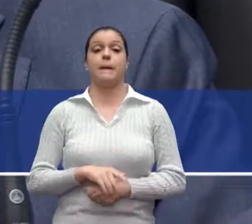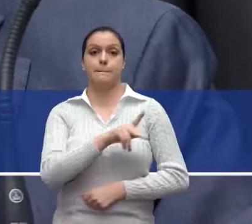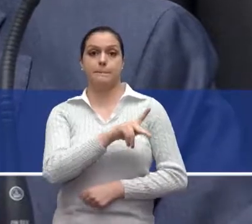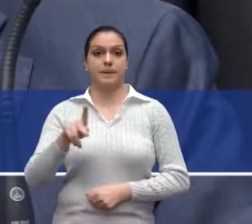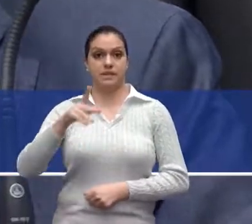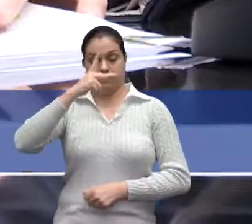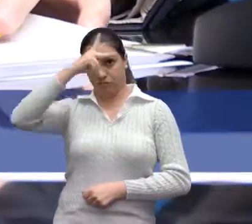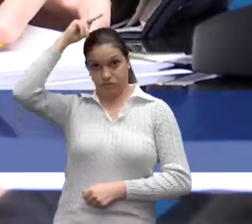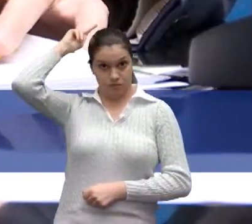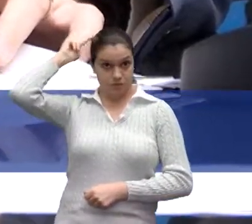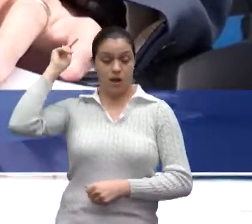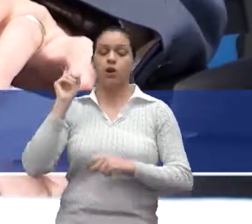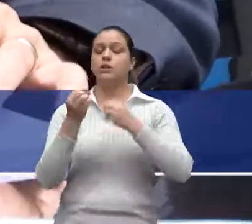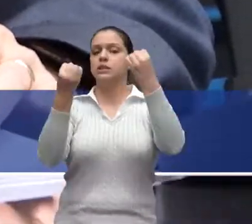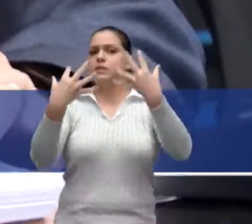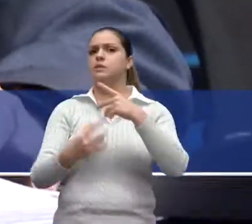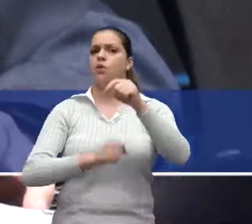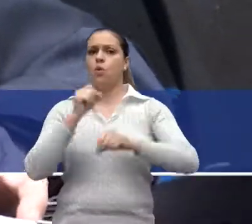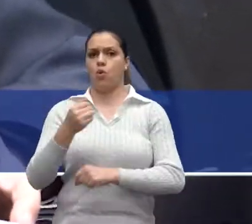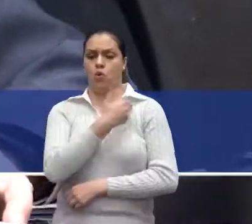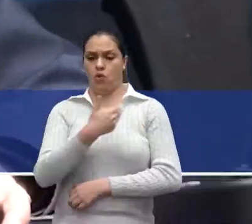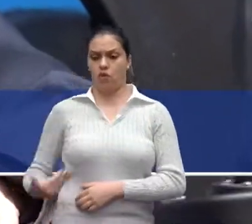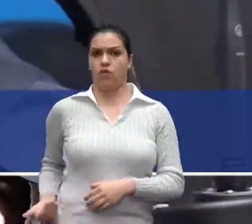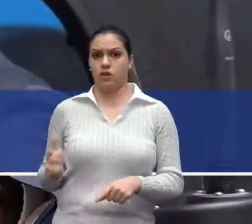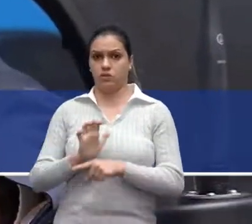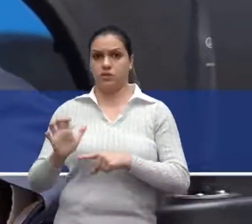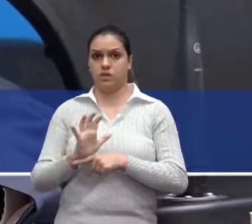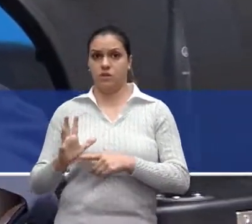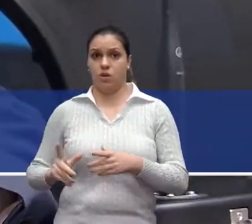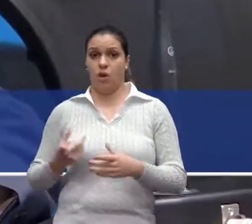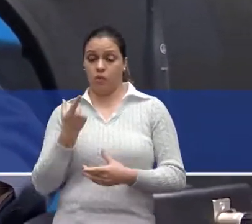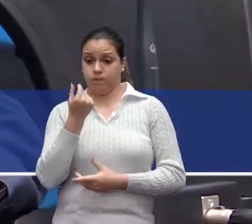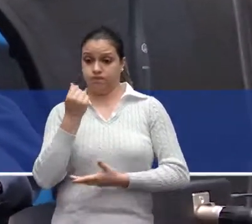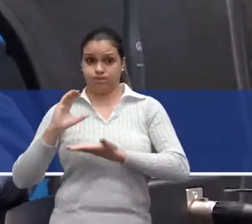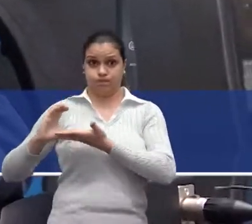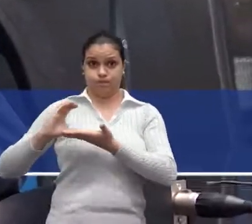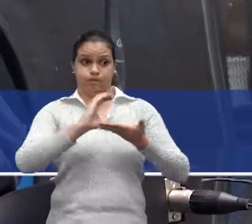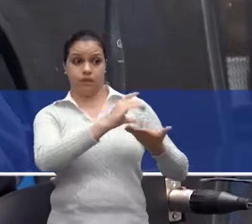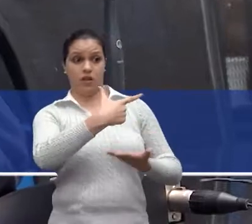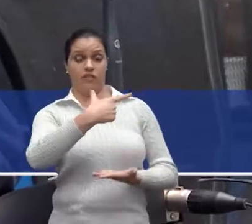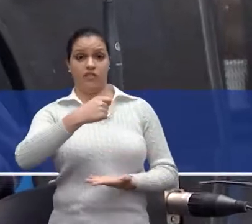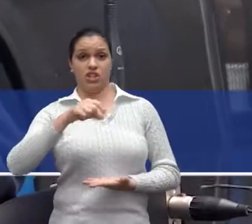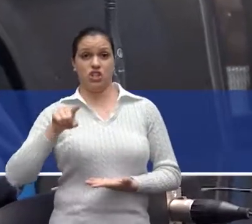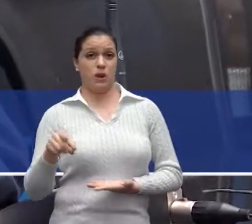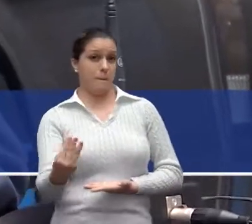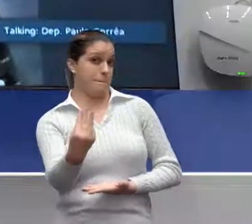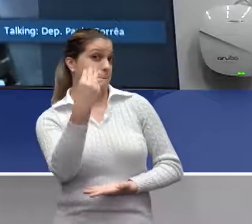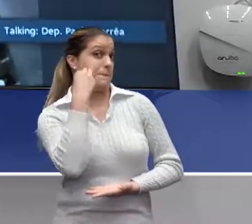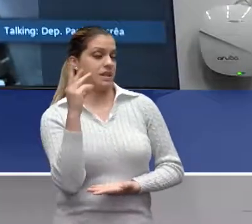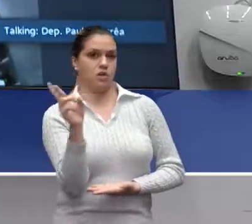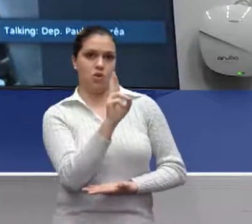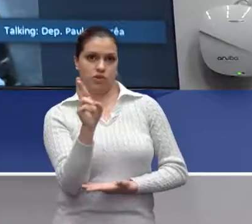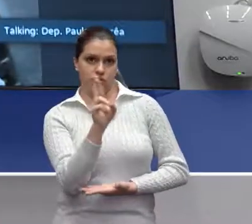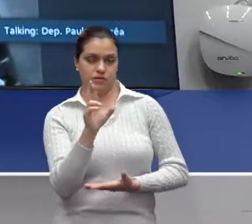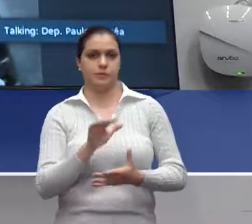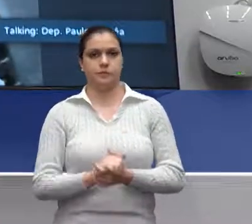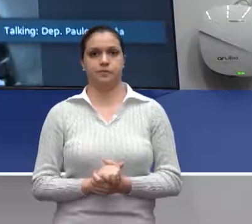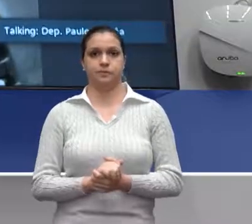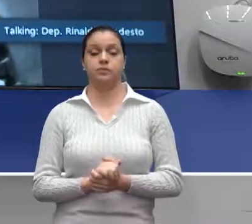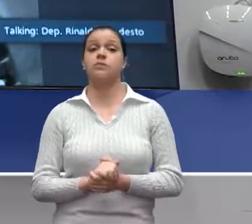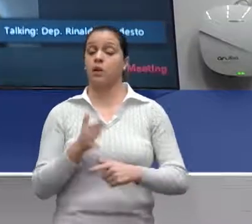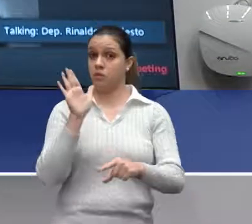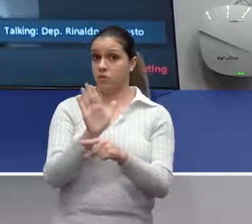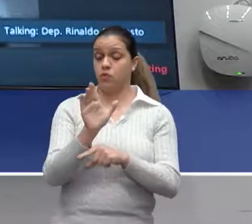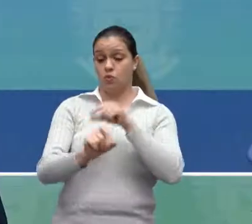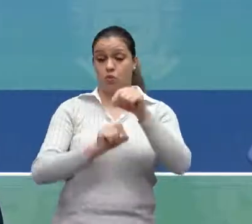do PSDB, destacou que o governo estadual pagará 20 milhões de reais em emendas parlamentares destinadas ao combate do